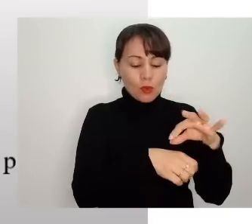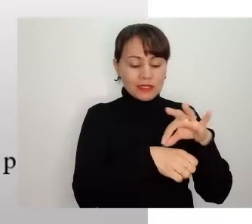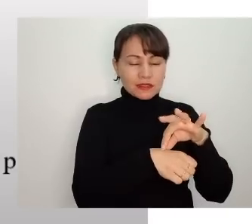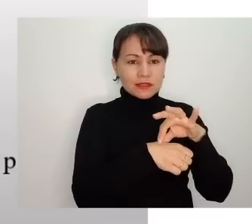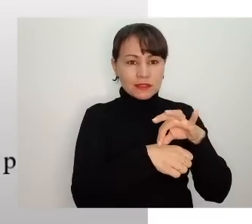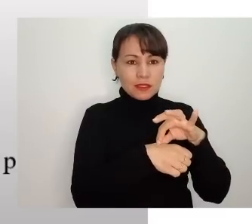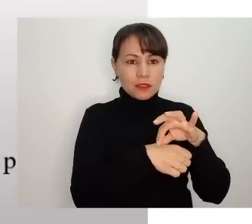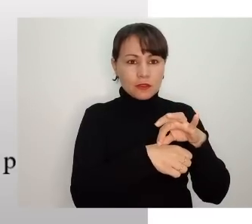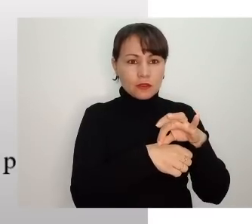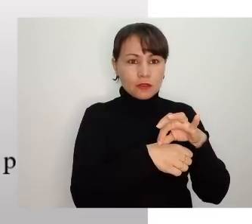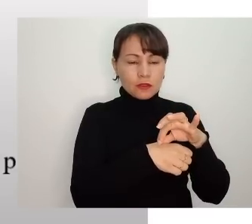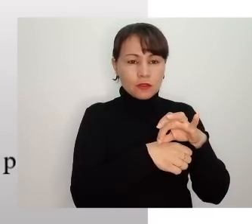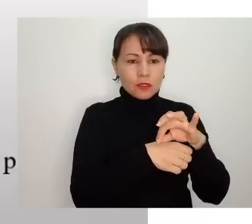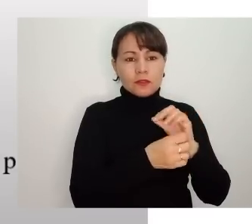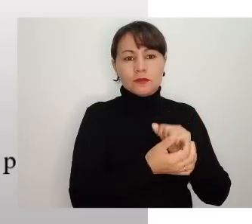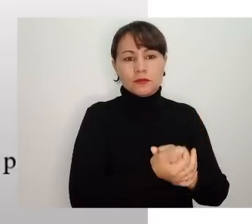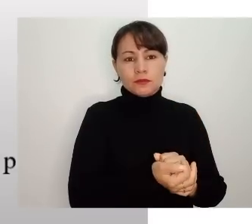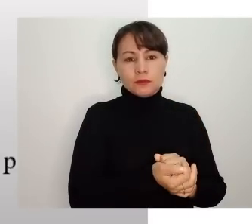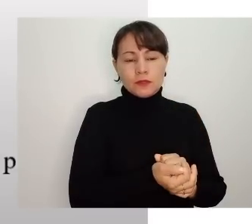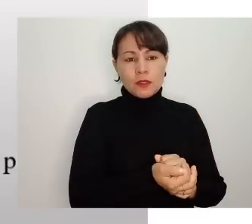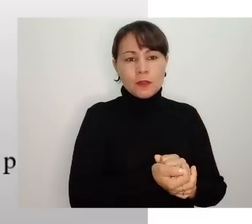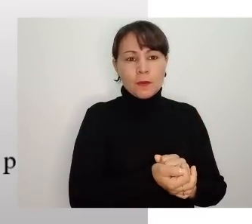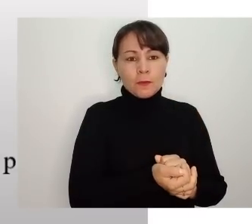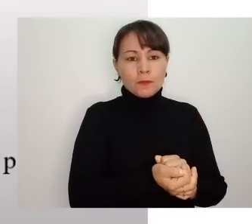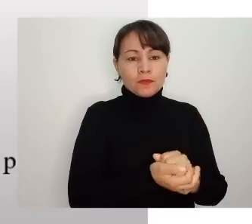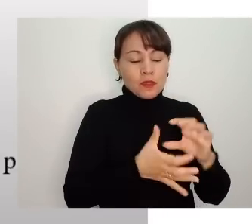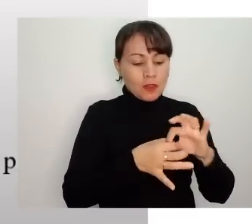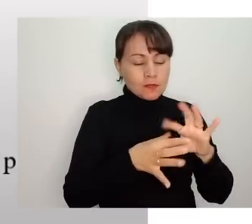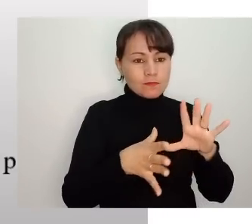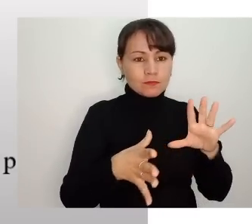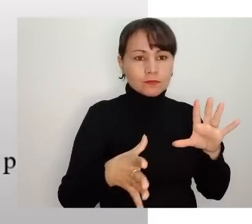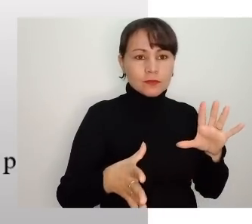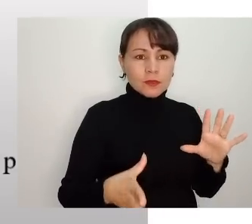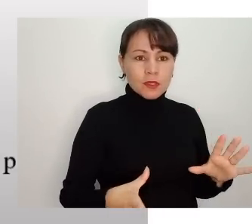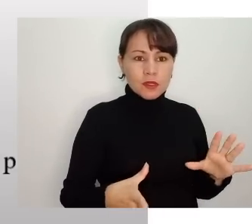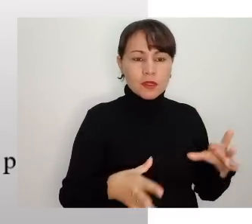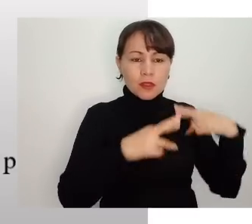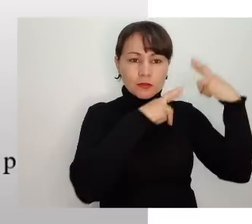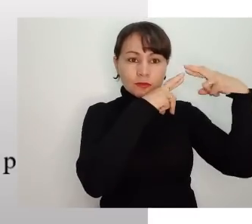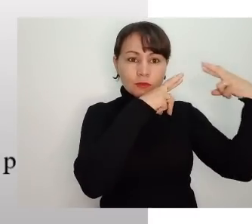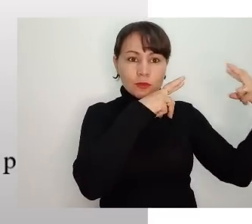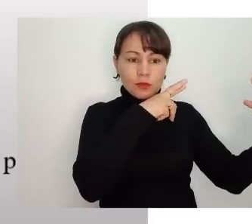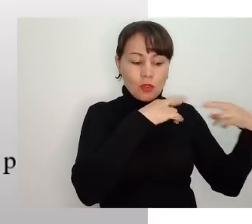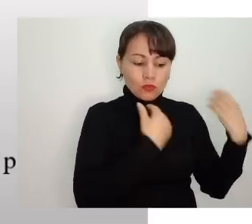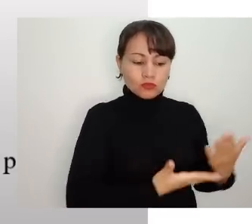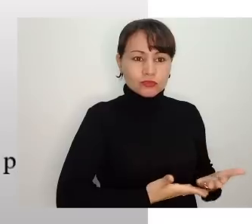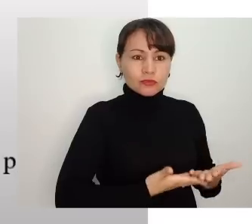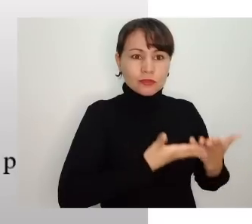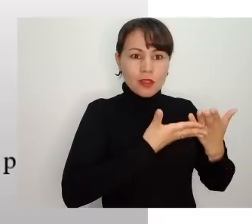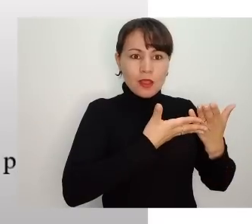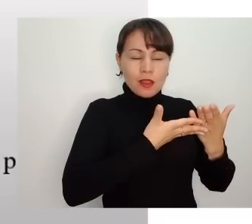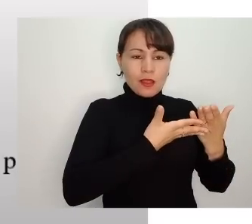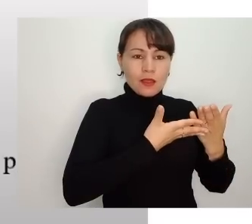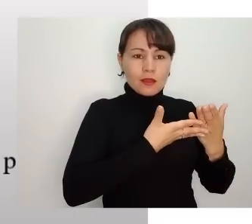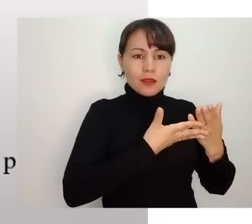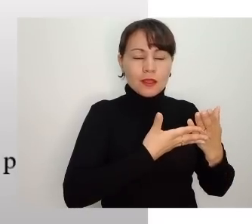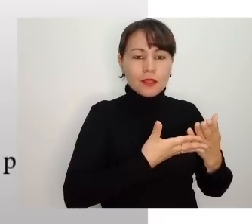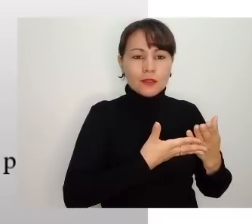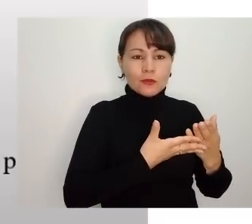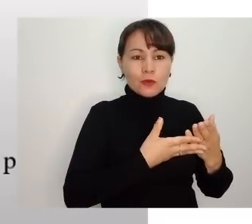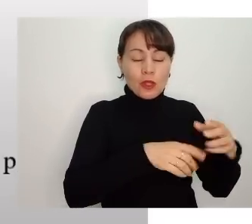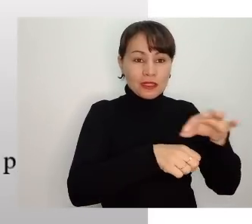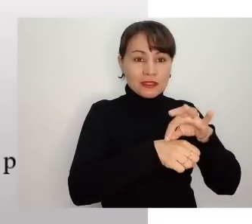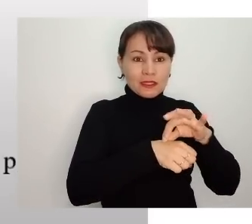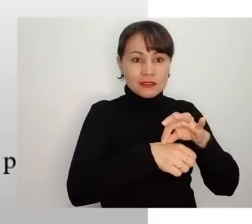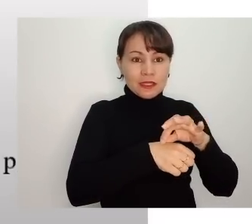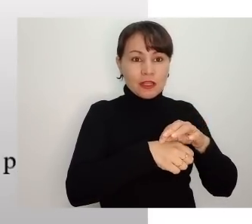duas células simultaneamente liberando neurotransmissor excitatório